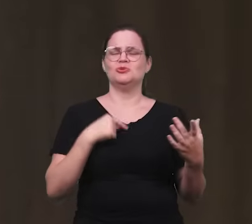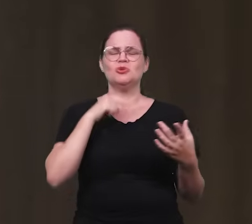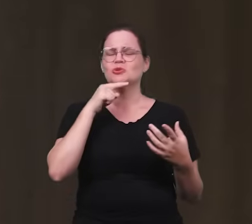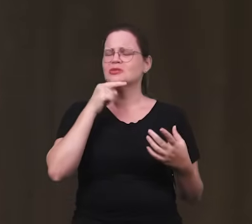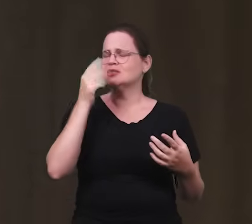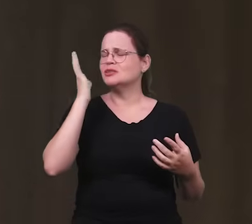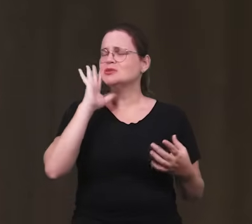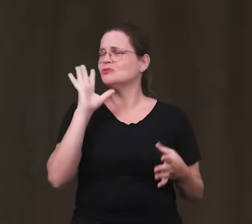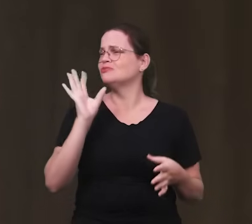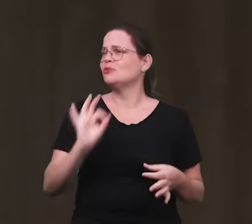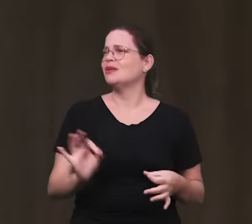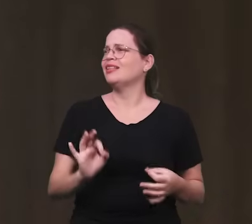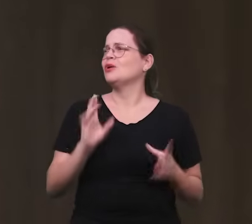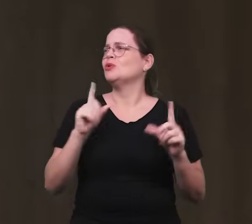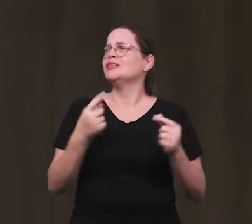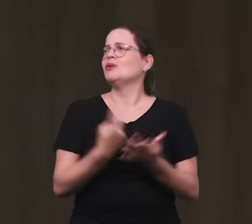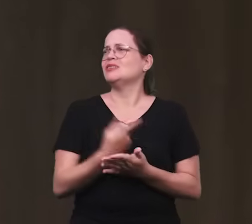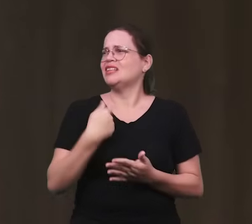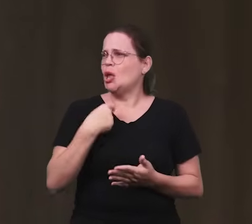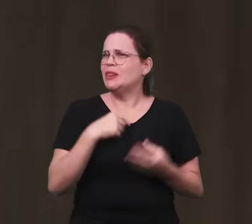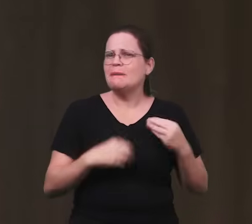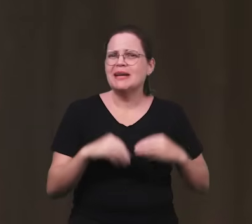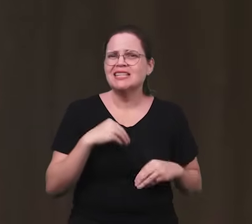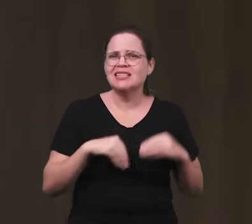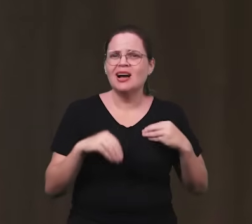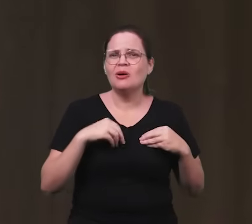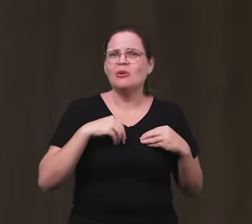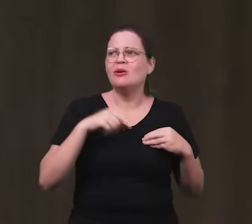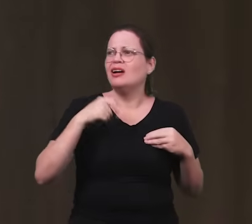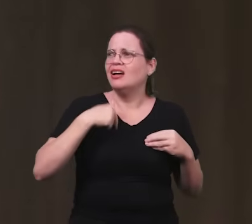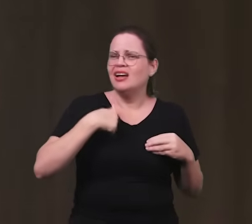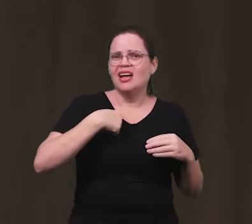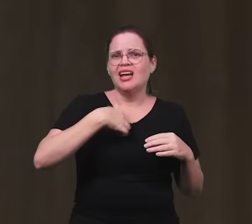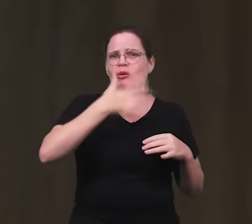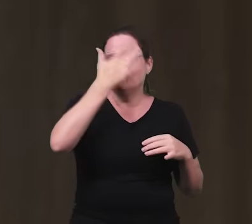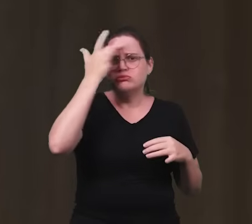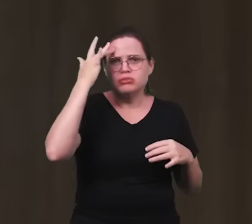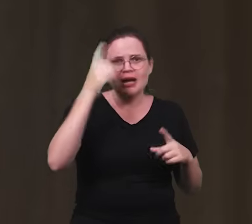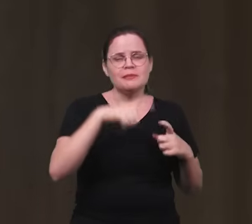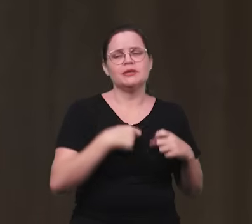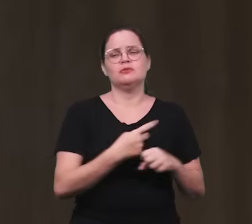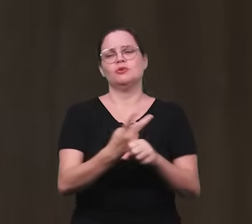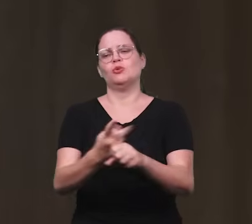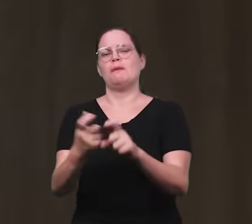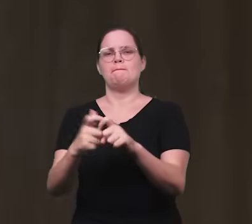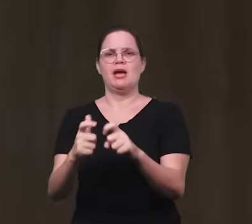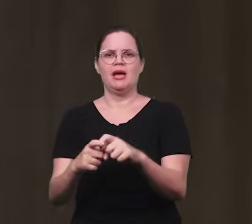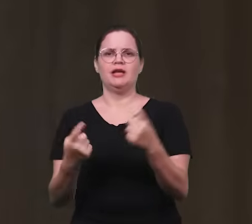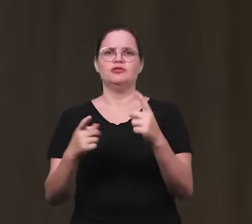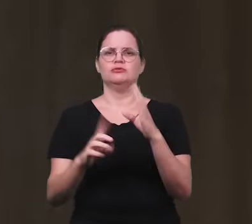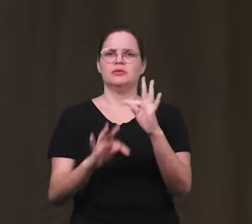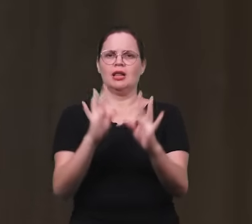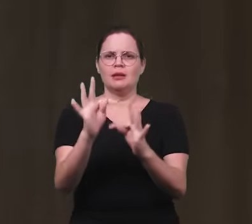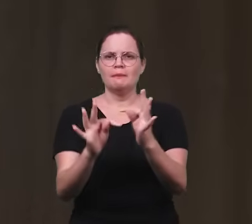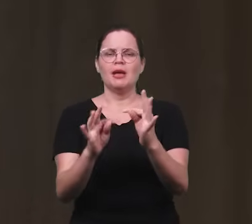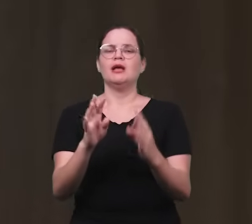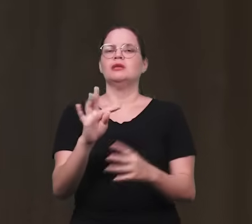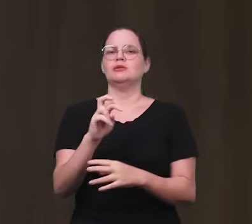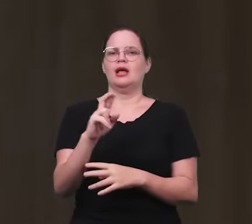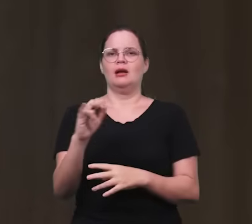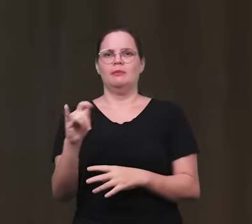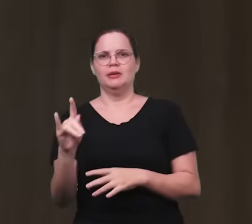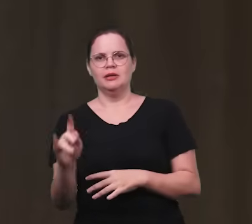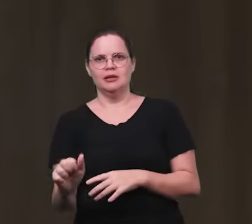bem o que estava acontecendo e precisou naquele momento de um recurso médico, de terapias, de tratamento, o que